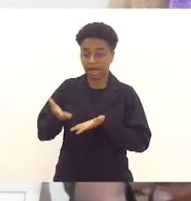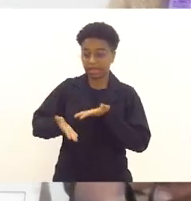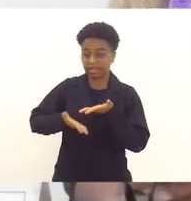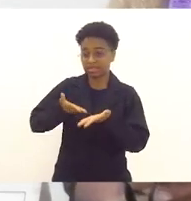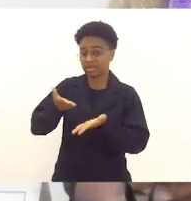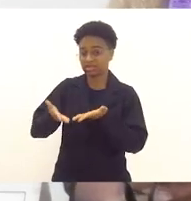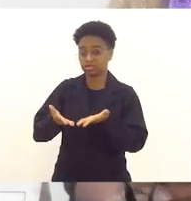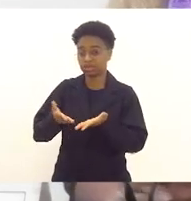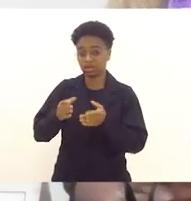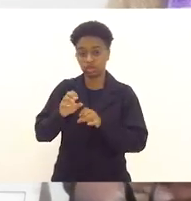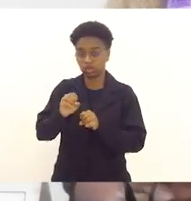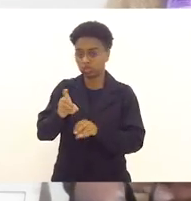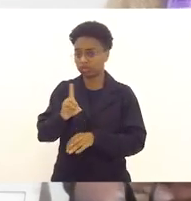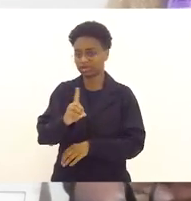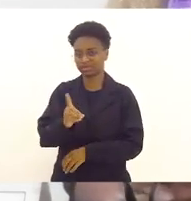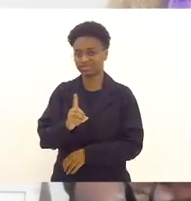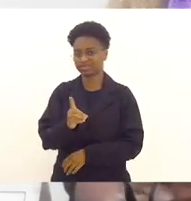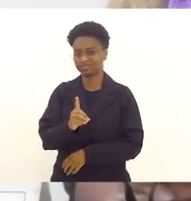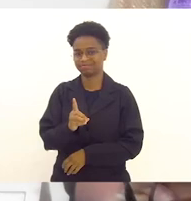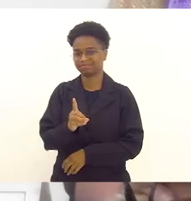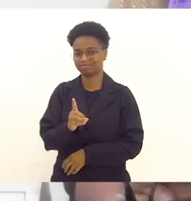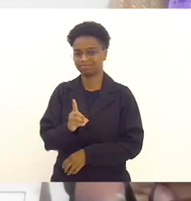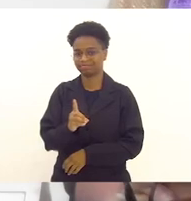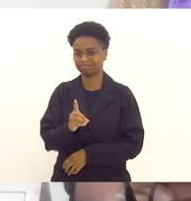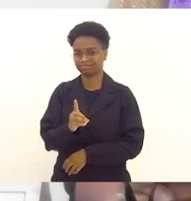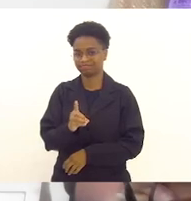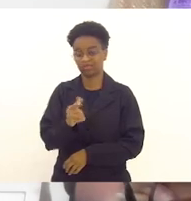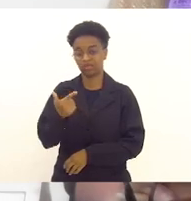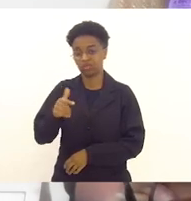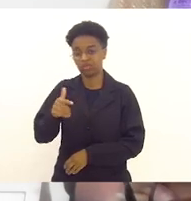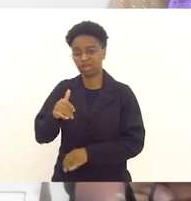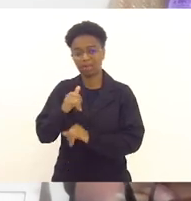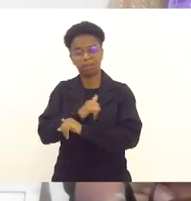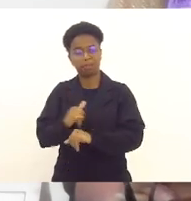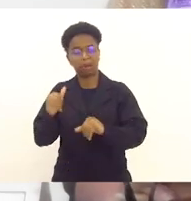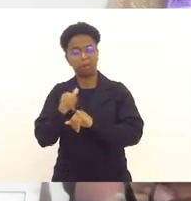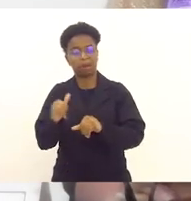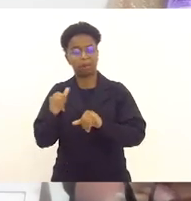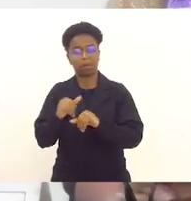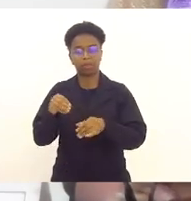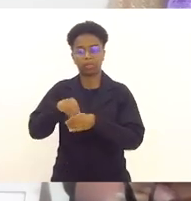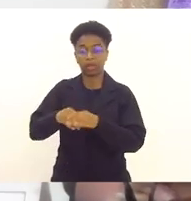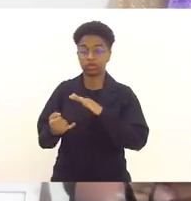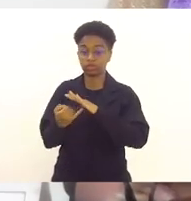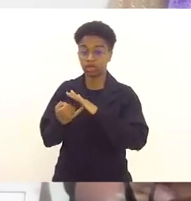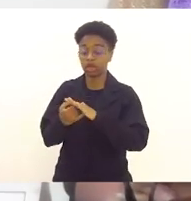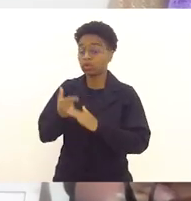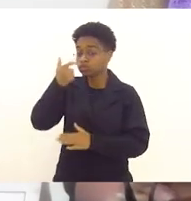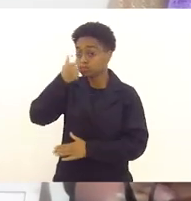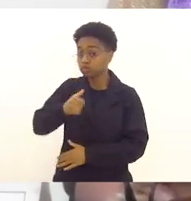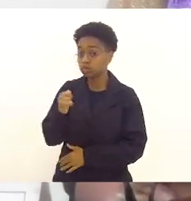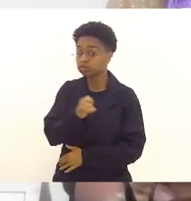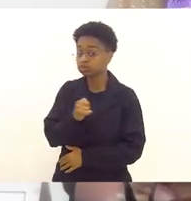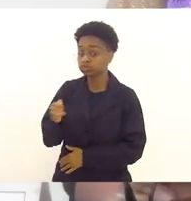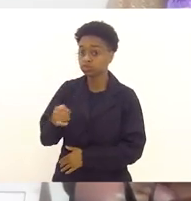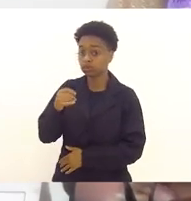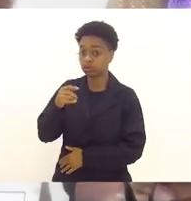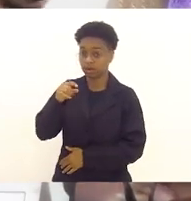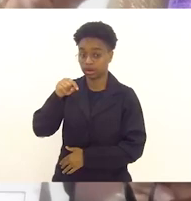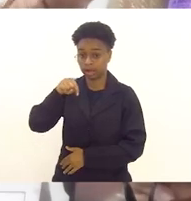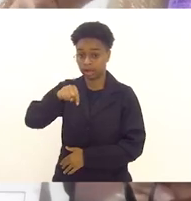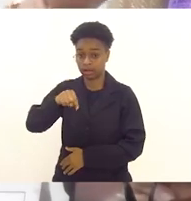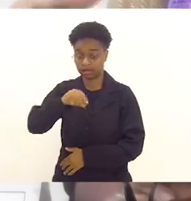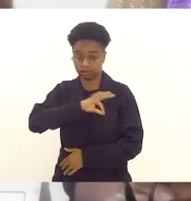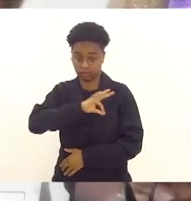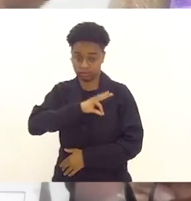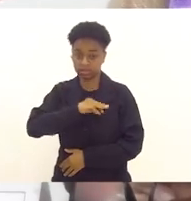ele não é ensinado ele não é pregado nas nossas instituições nas nossas eu sou instrutora da polícia militar e